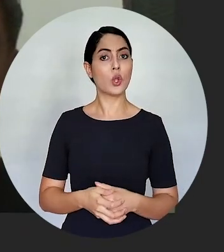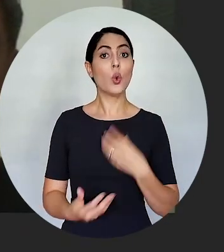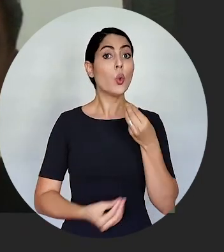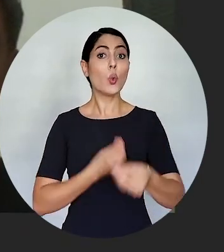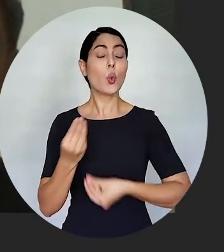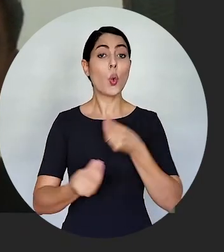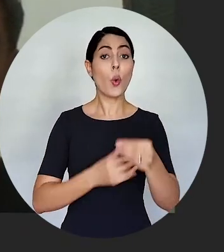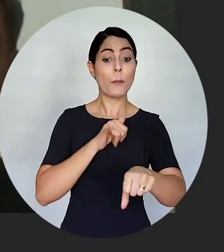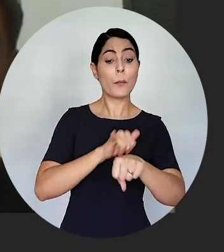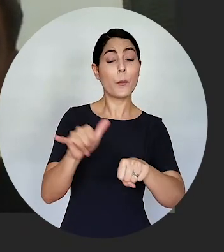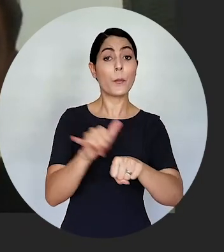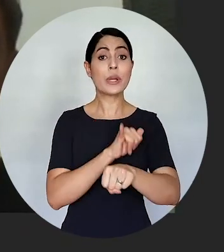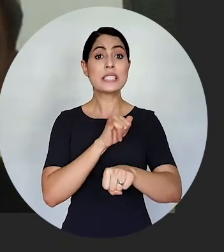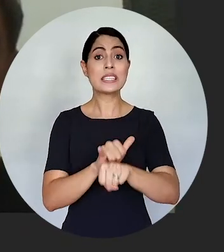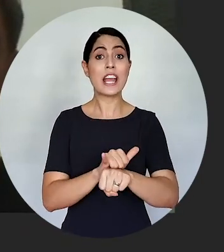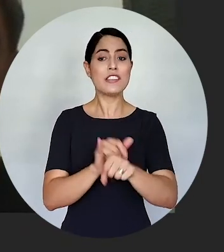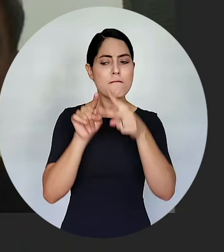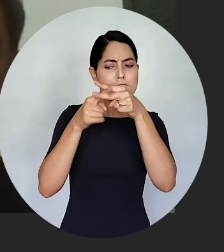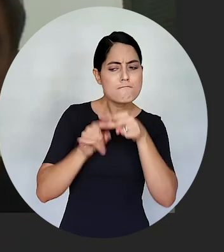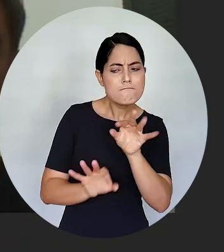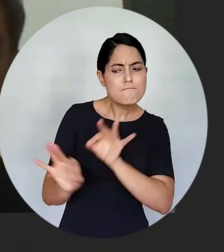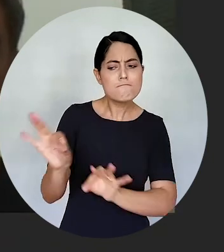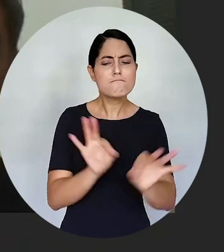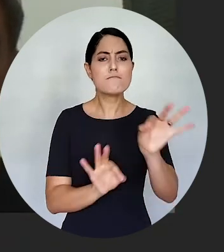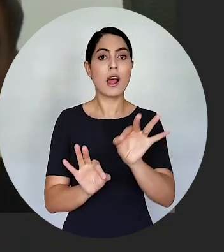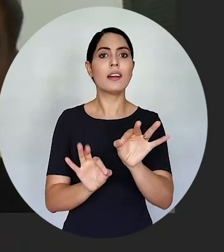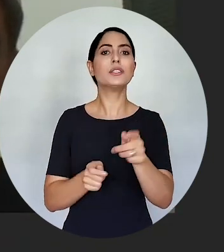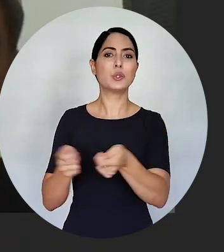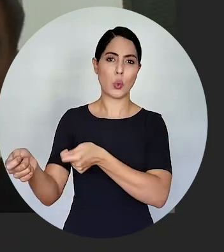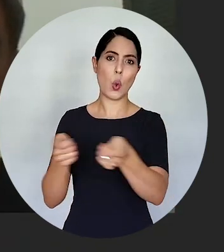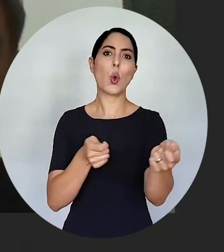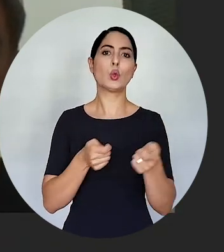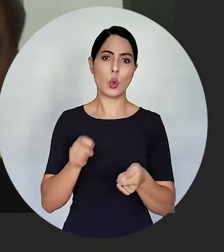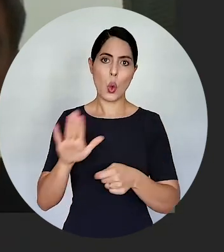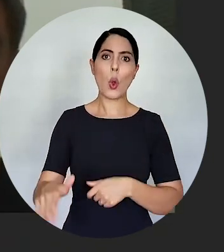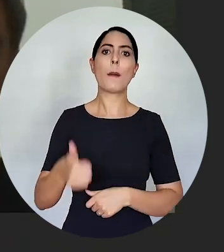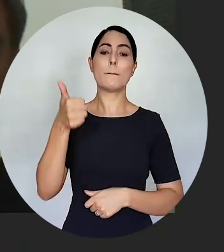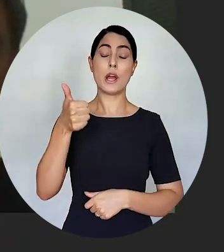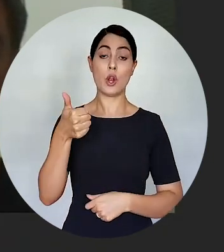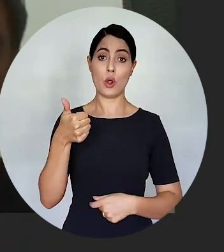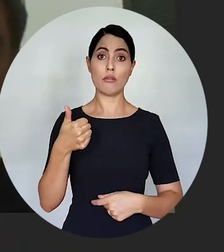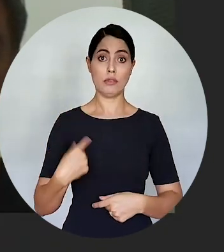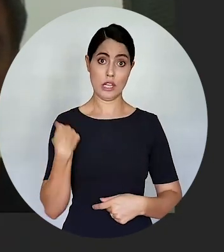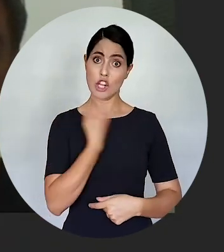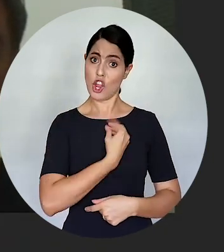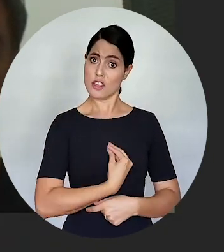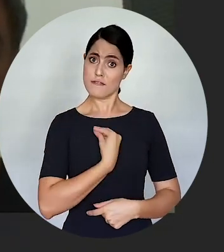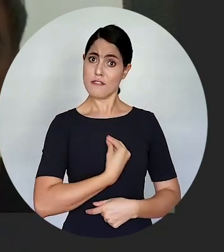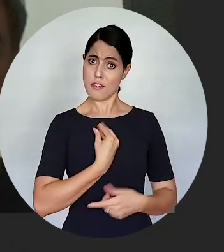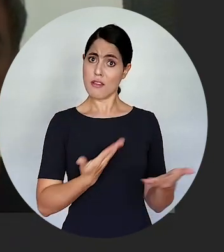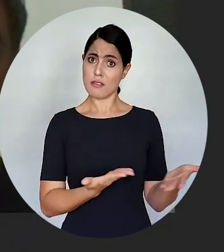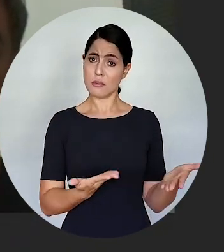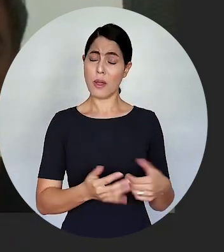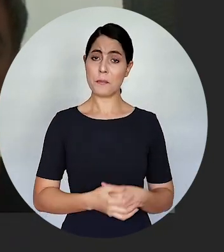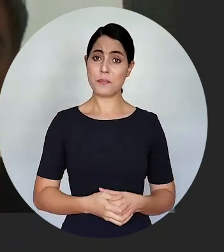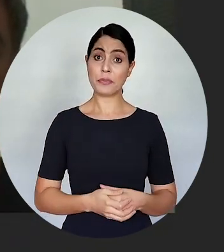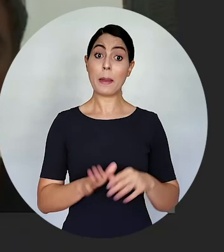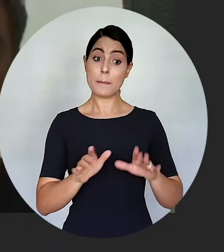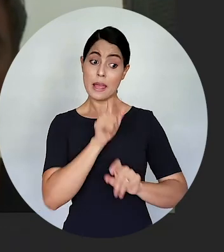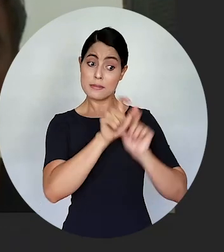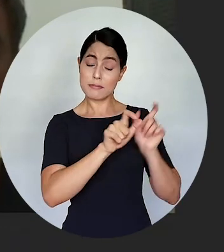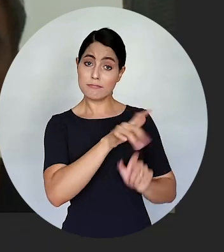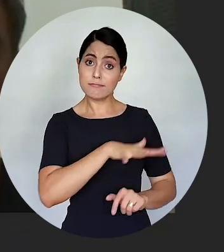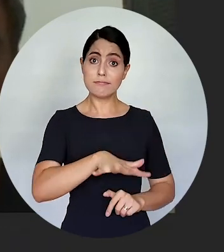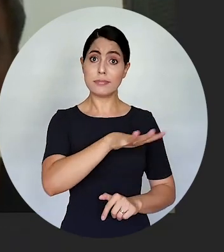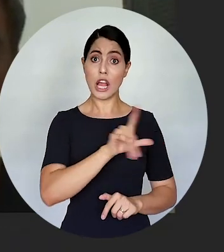uma reflexão, trazer junto, de forma concertada, os órgãos de controle para a realidade que estamos a